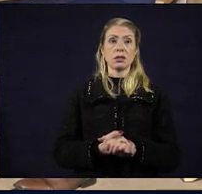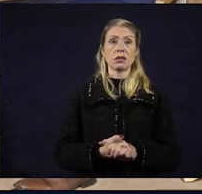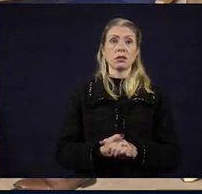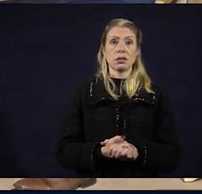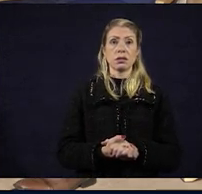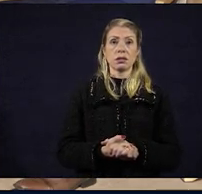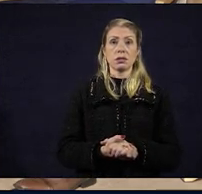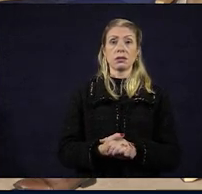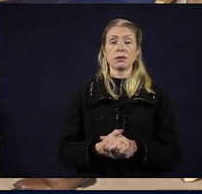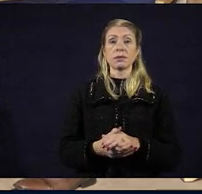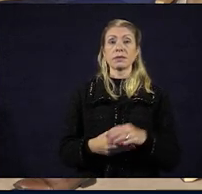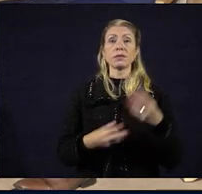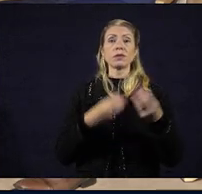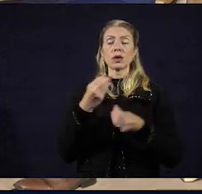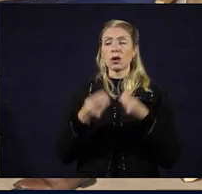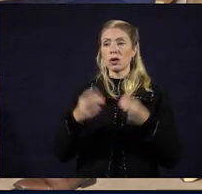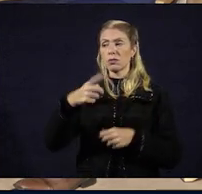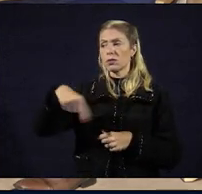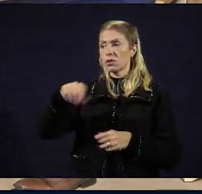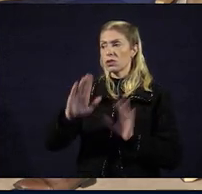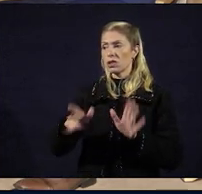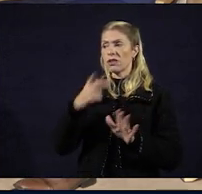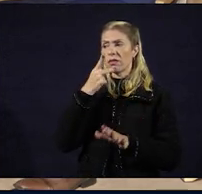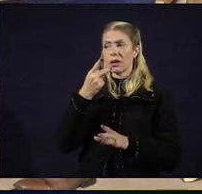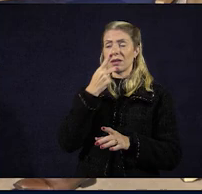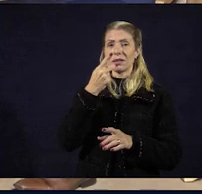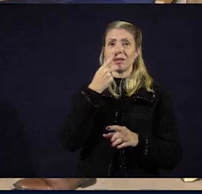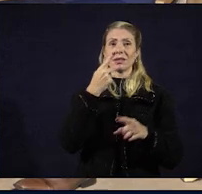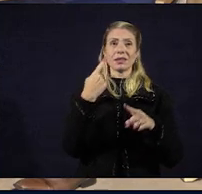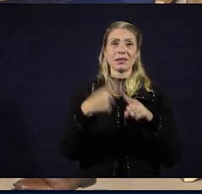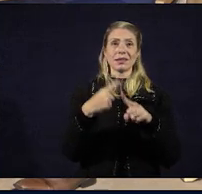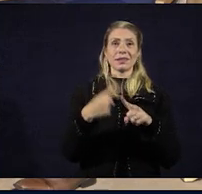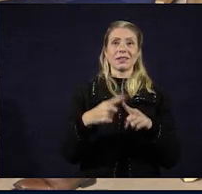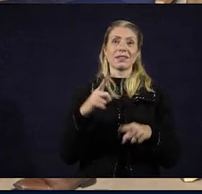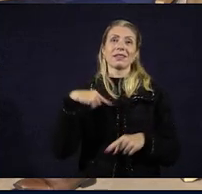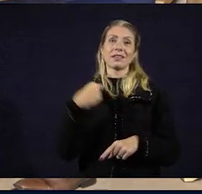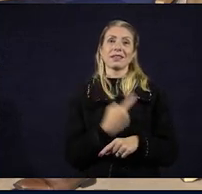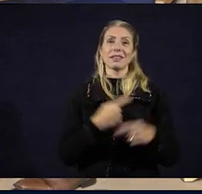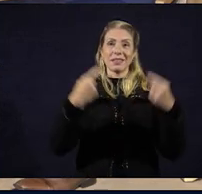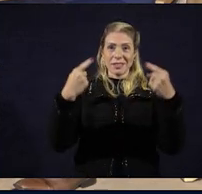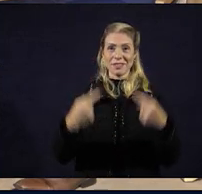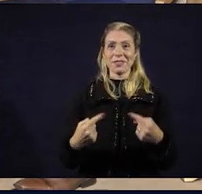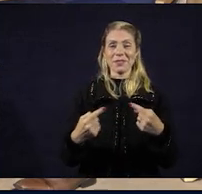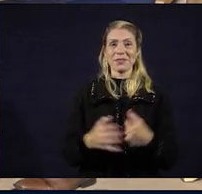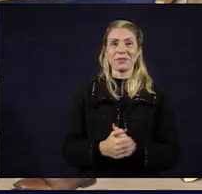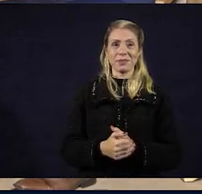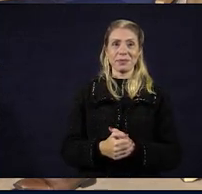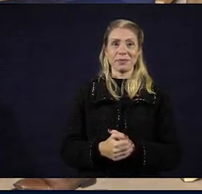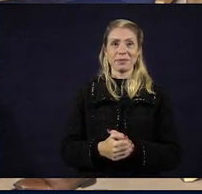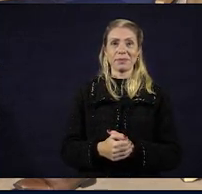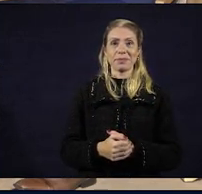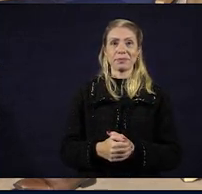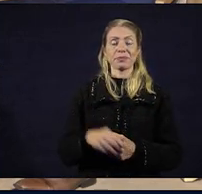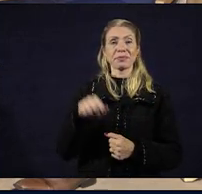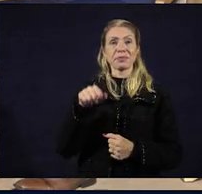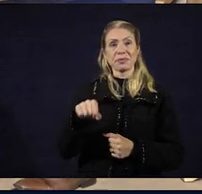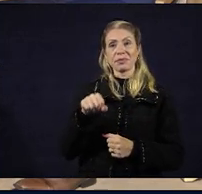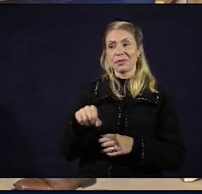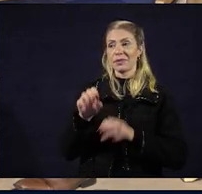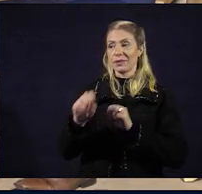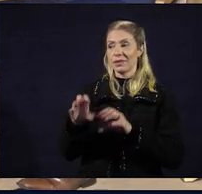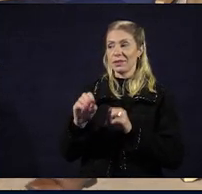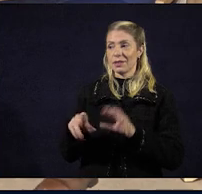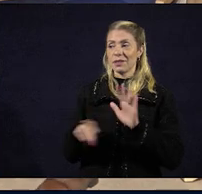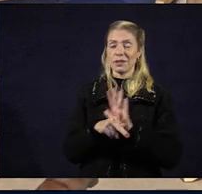eu acho que a gente já falou um pouco mas os pontos mais desafiadores para a gente é exatamente essa Educação do